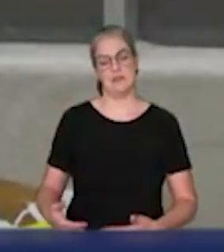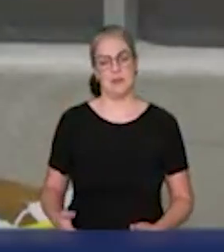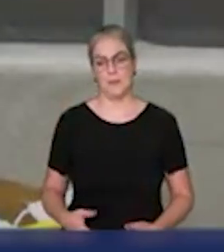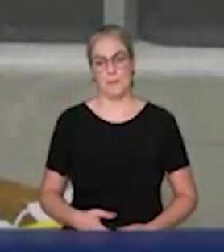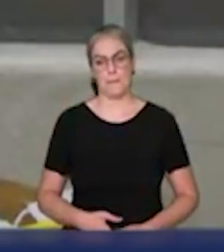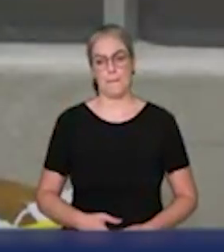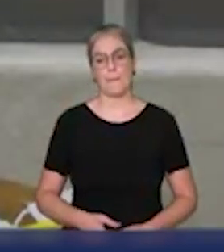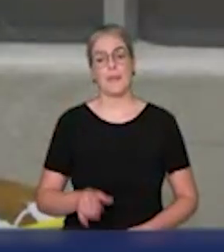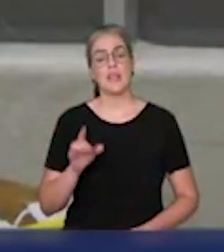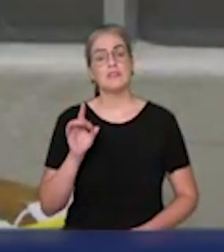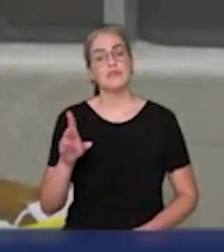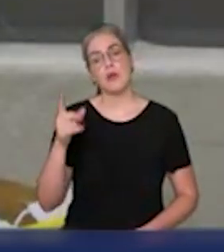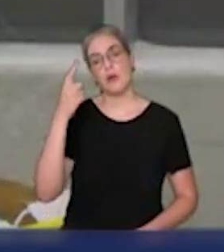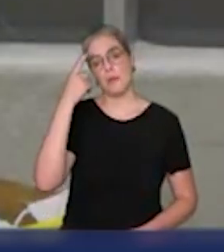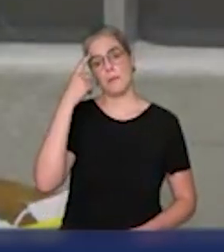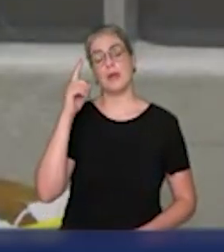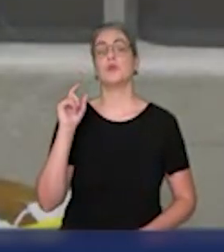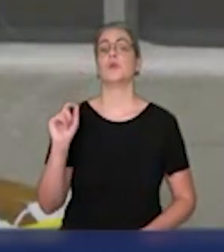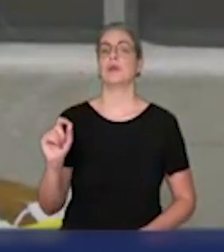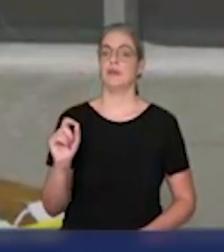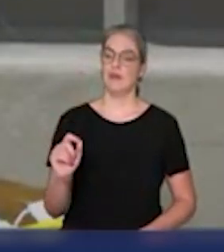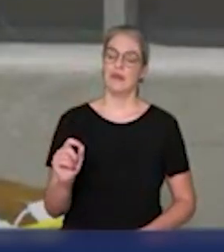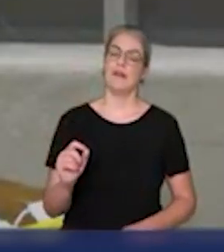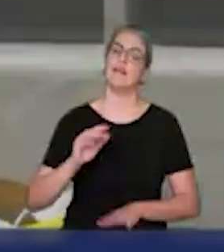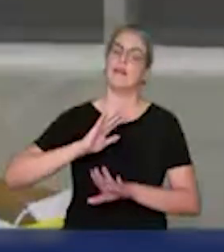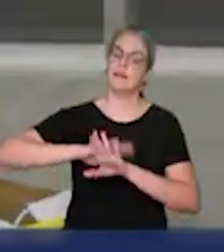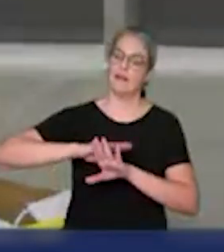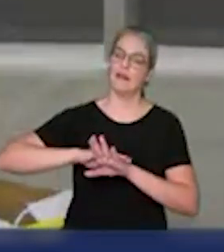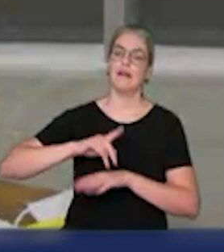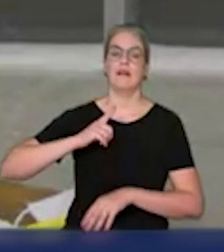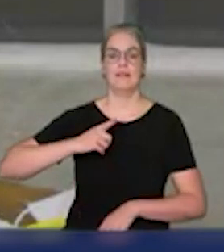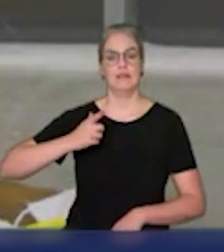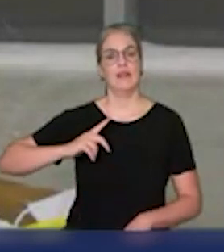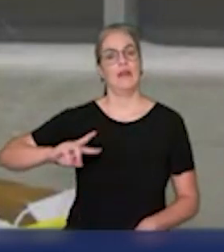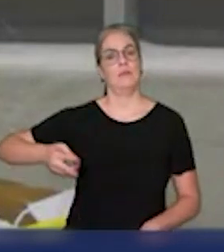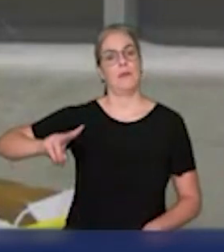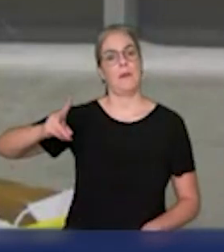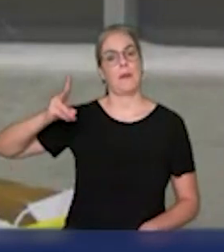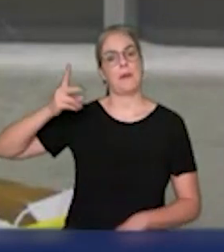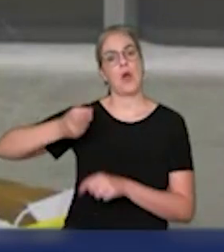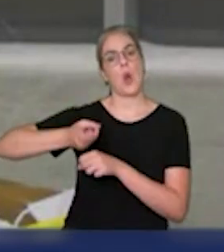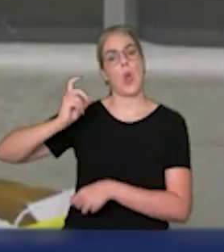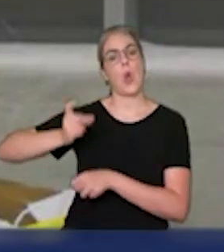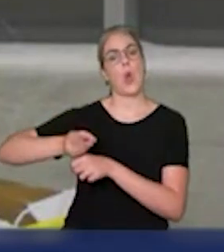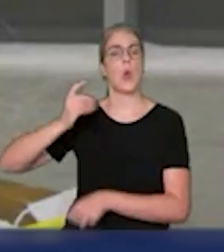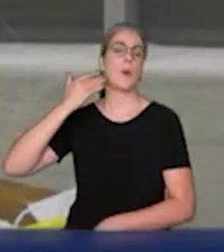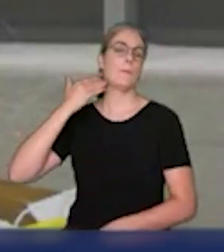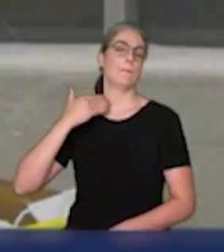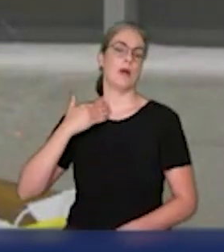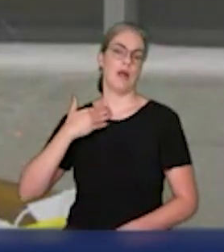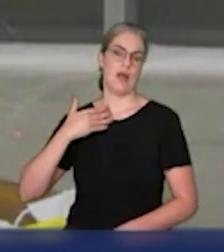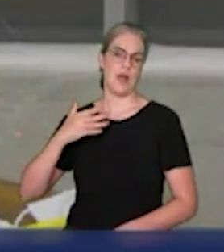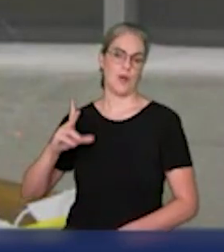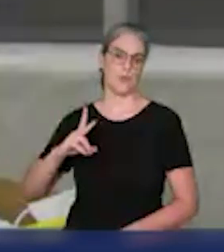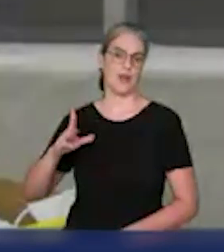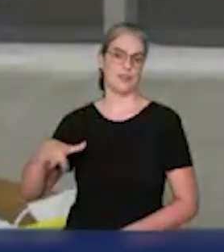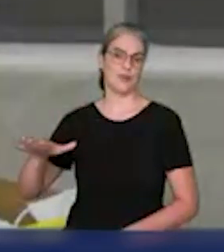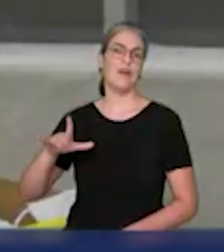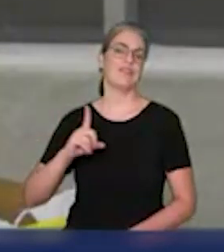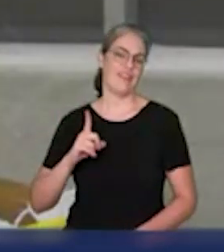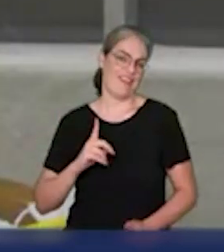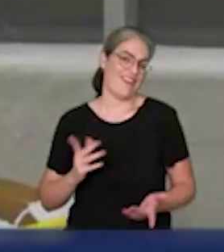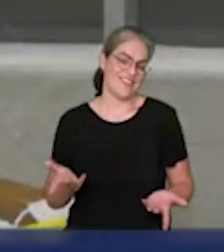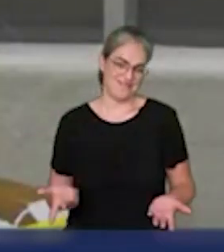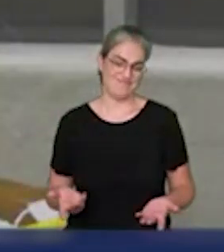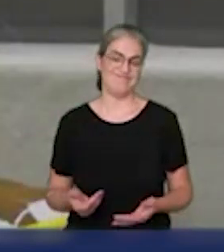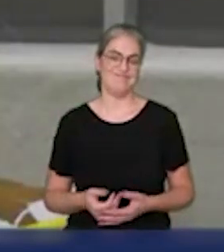ganhos extraordinários do mercado financeiro. E é por isso que, na verdade, a